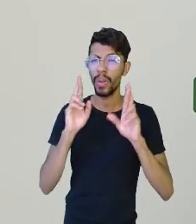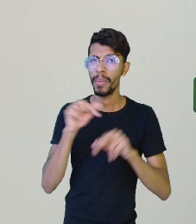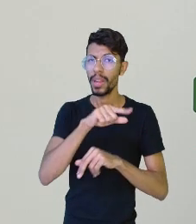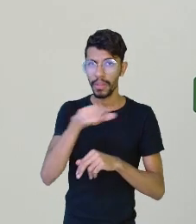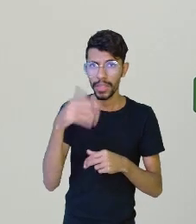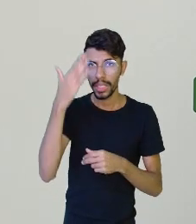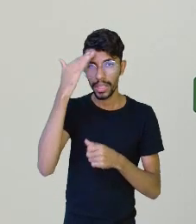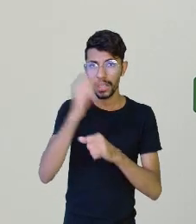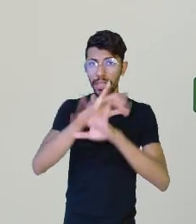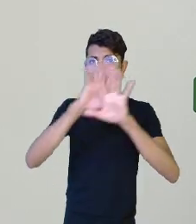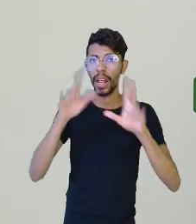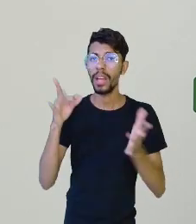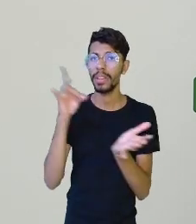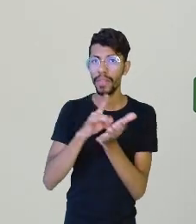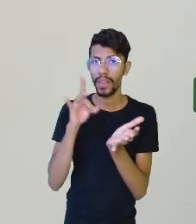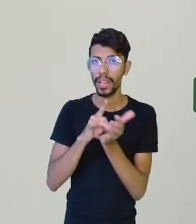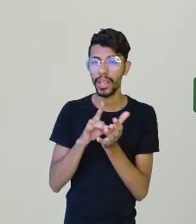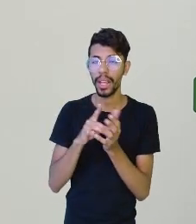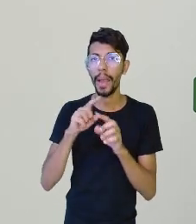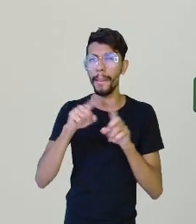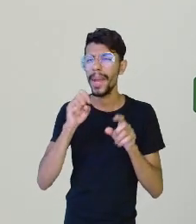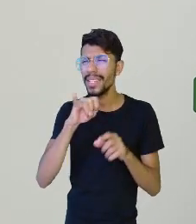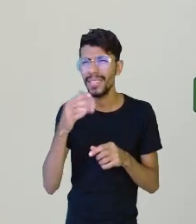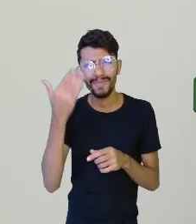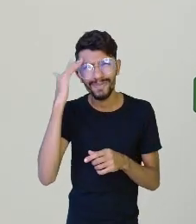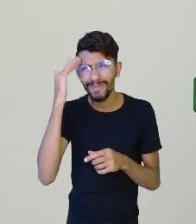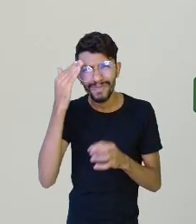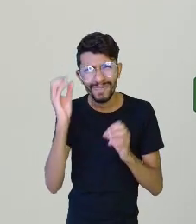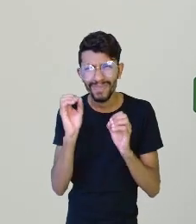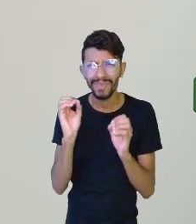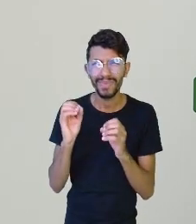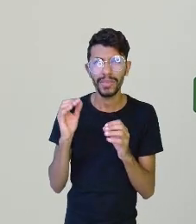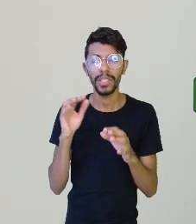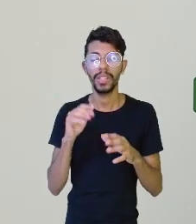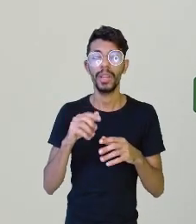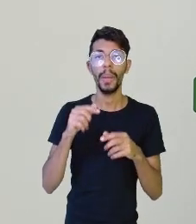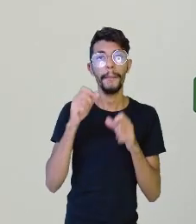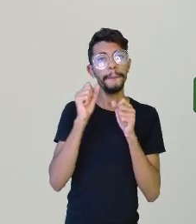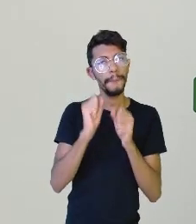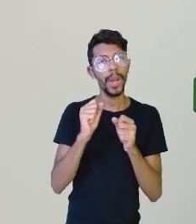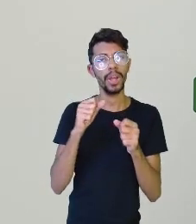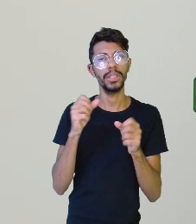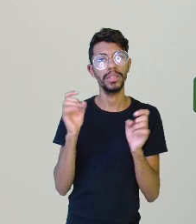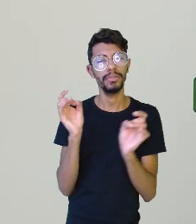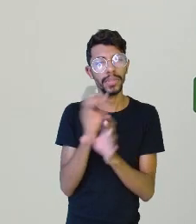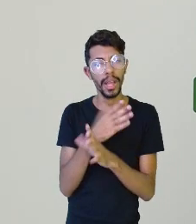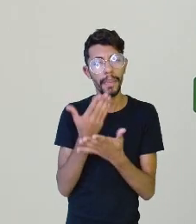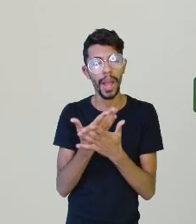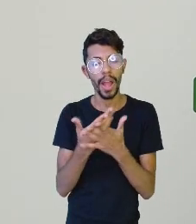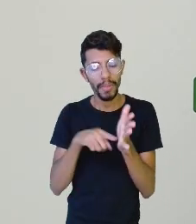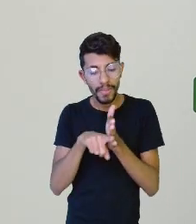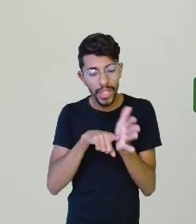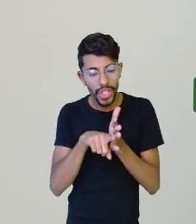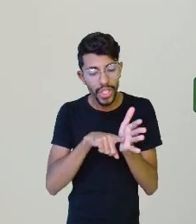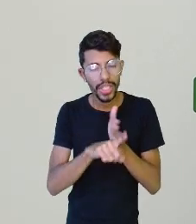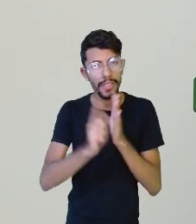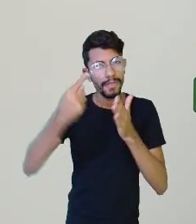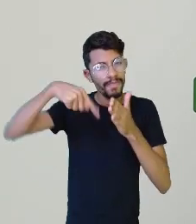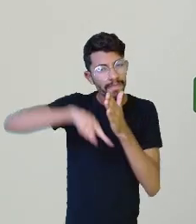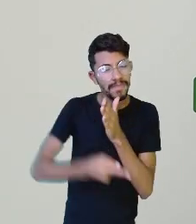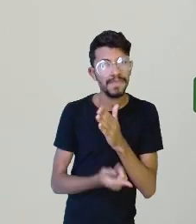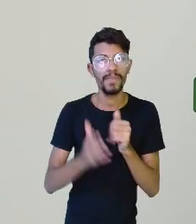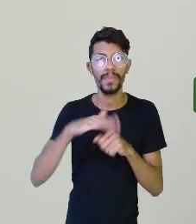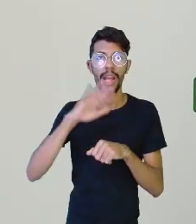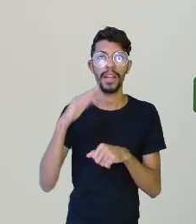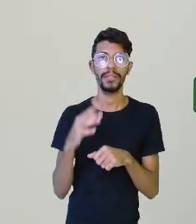que você tenha entendido. Mas se não ficou tão claro, espera acabar a aula, pesquisa, te aprofunda. Quanto mais a gente